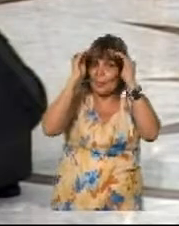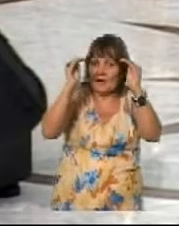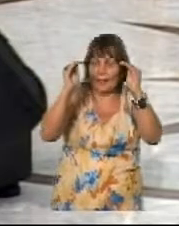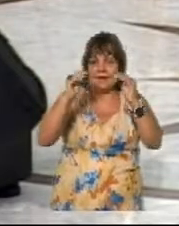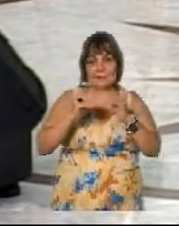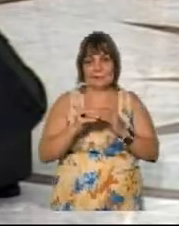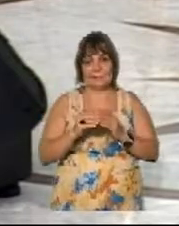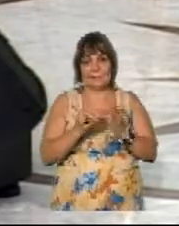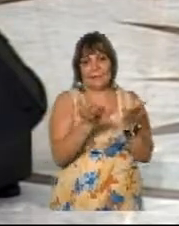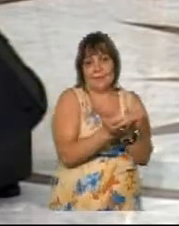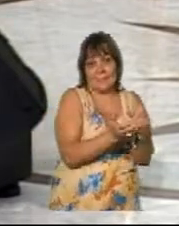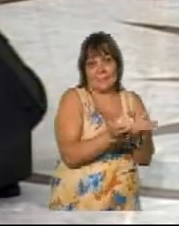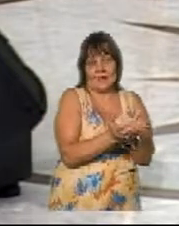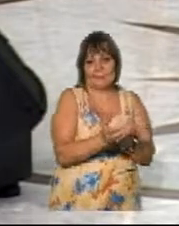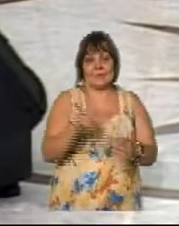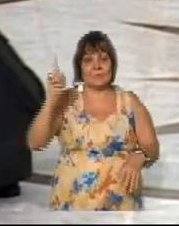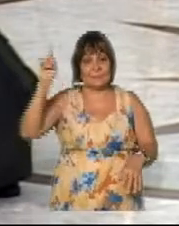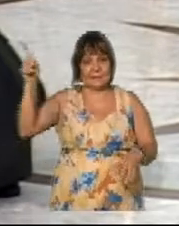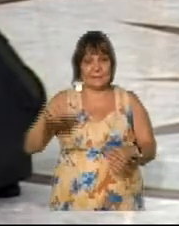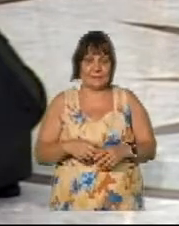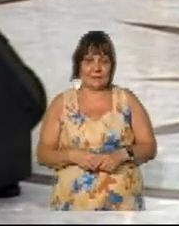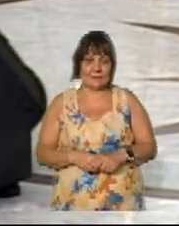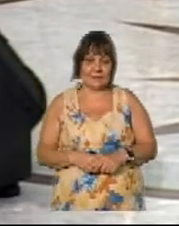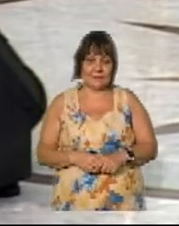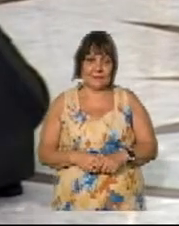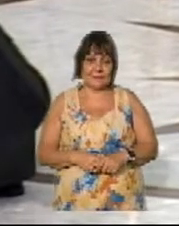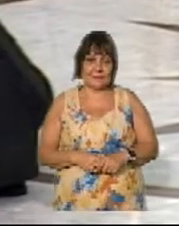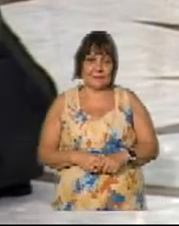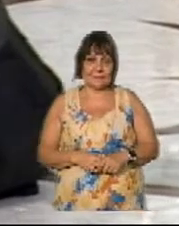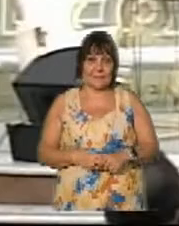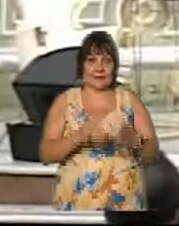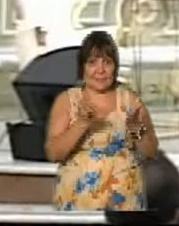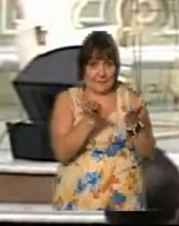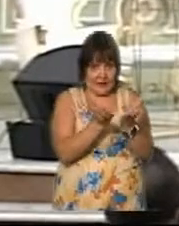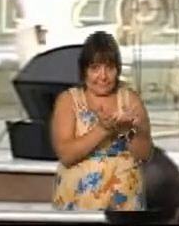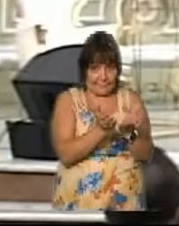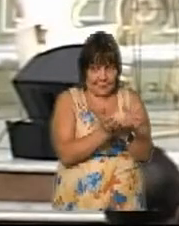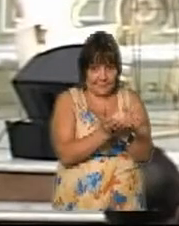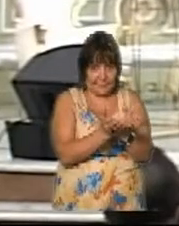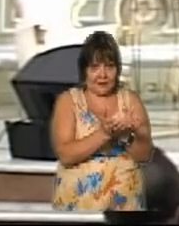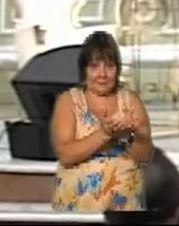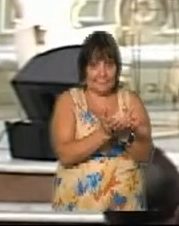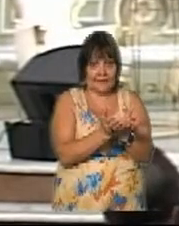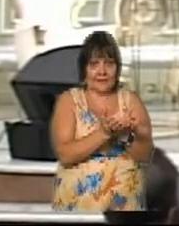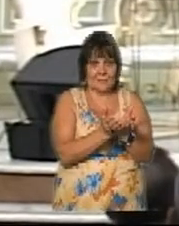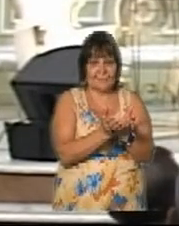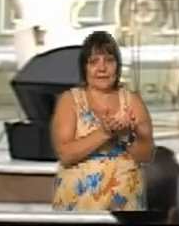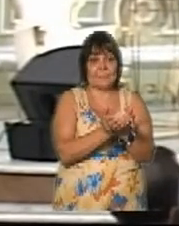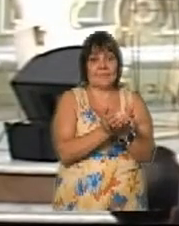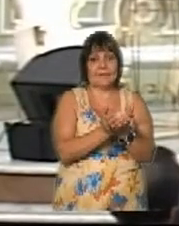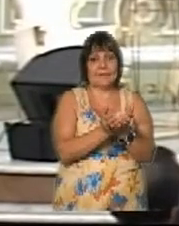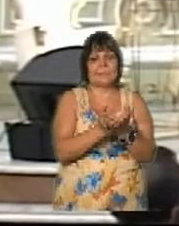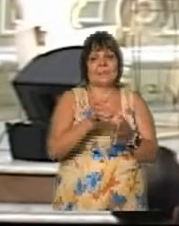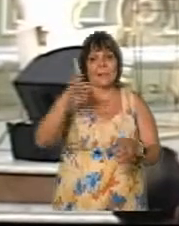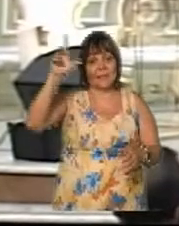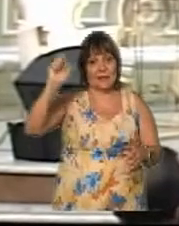Mestre. Não existe uma palavra que se contradiga na Bíblia Sagrada. Não existe um versículo entre